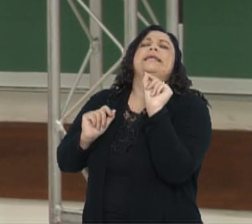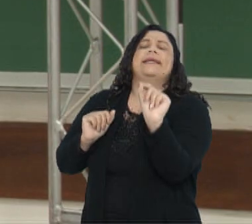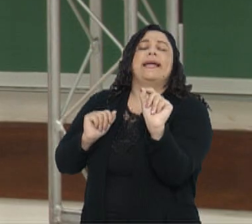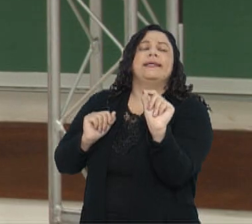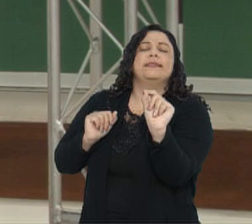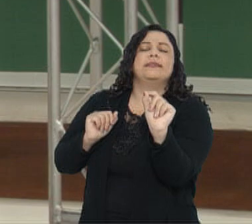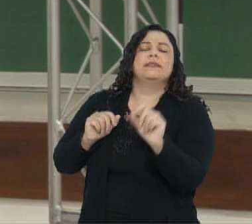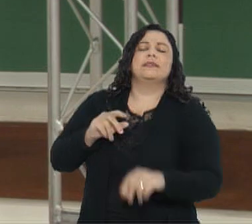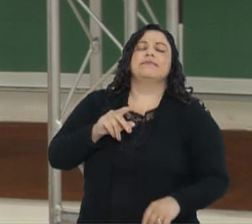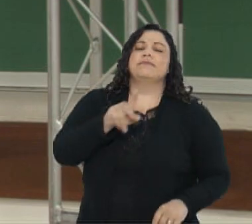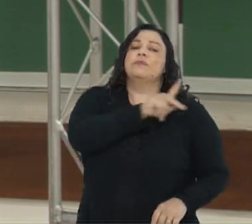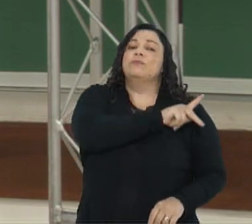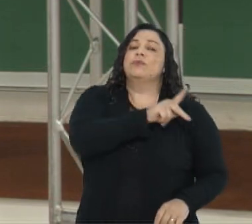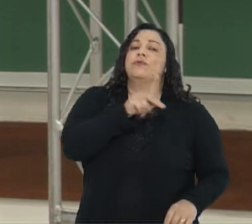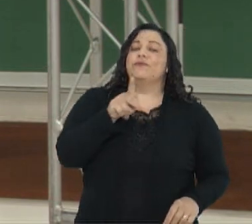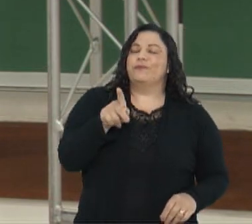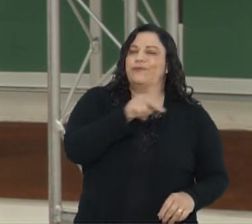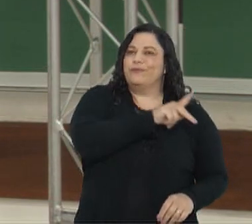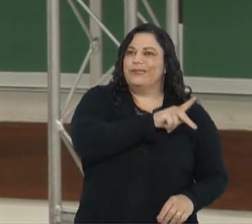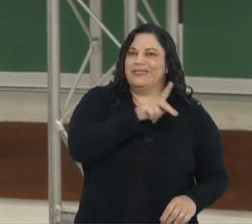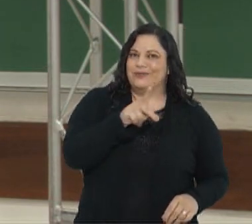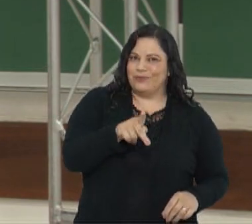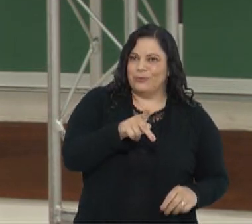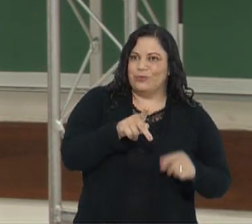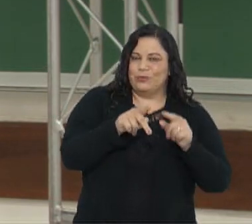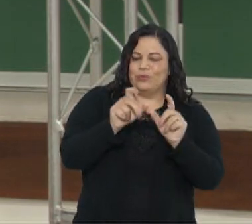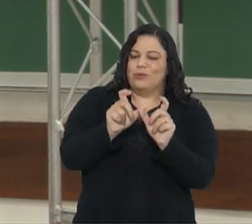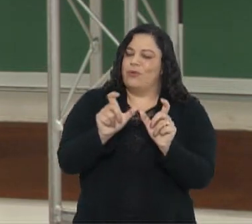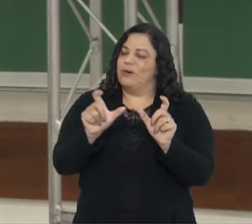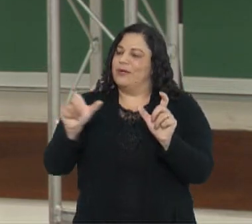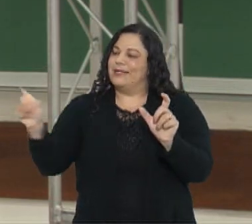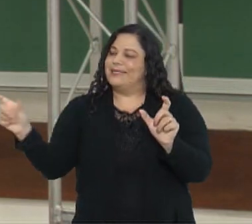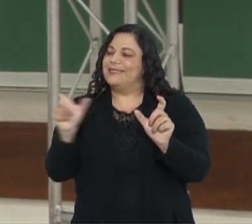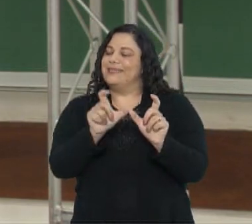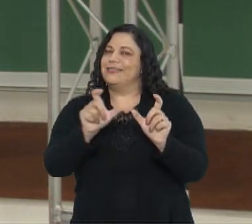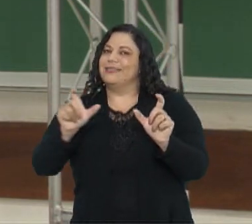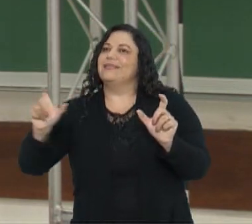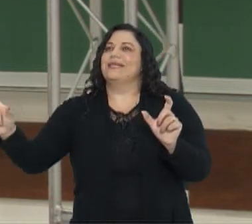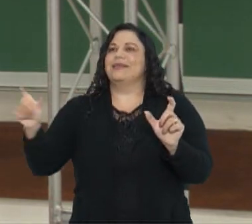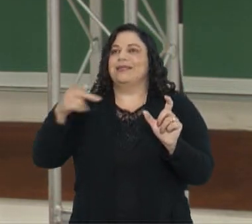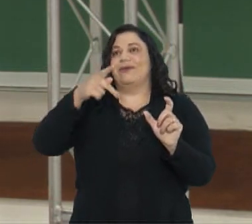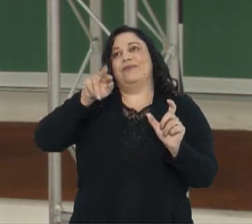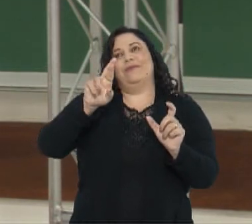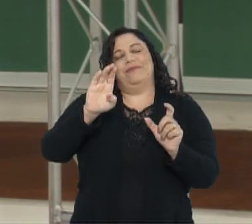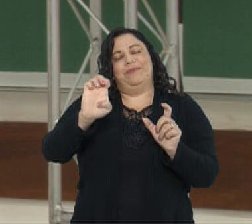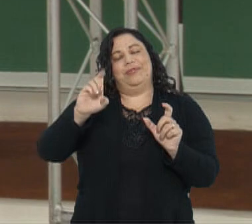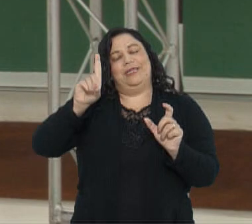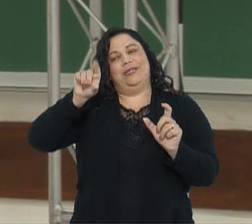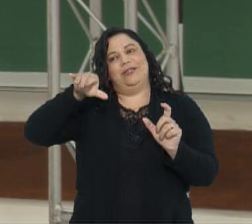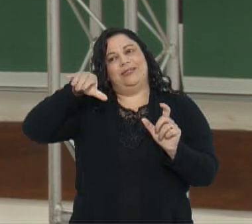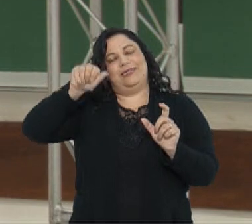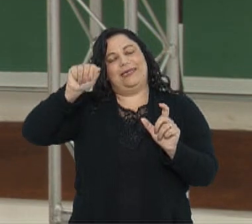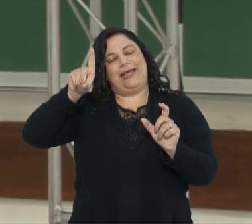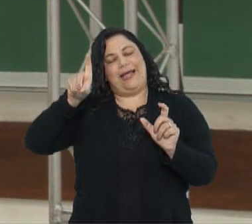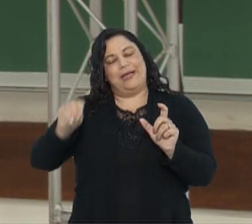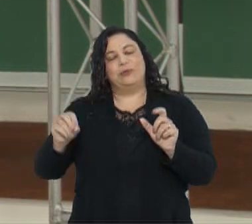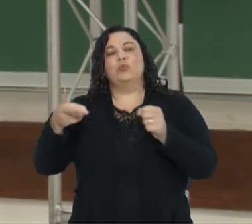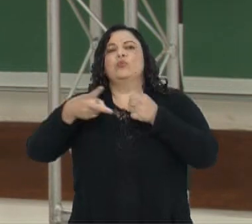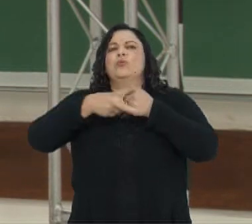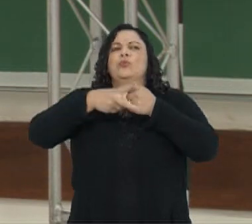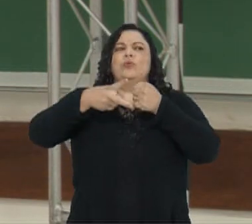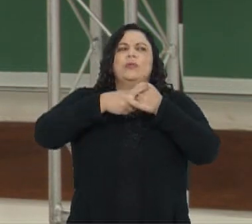tudo é predicado. Nominal por quê? Porque está é um verbo de ligação. Ser, estar, ficar,